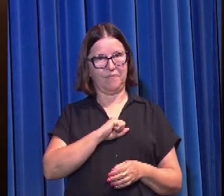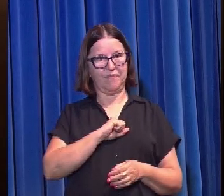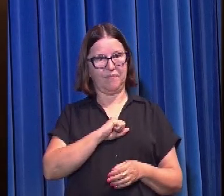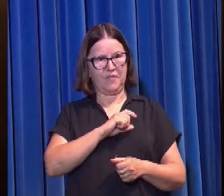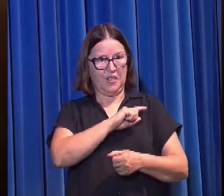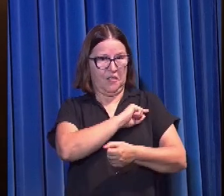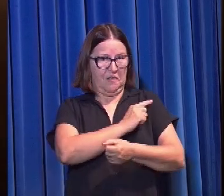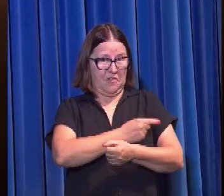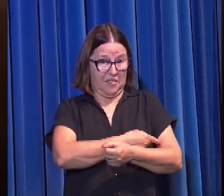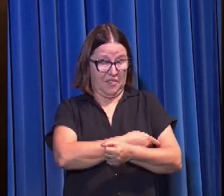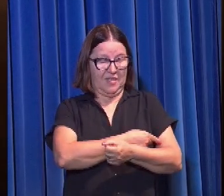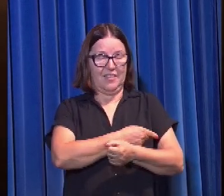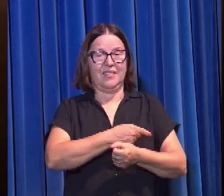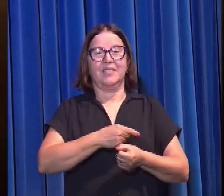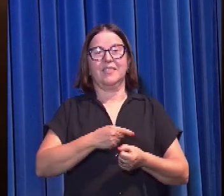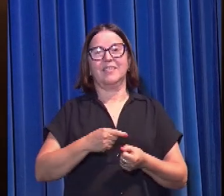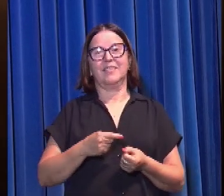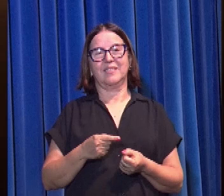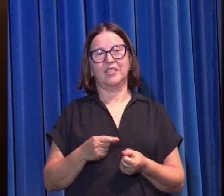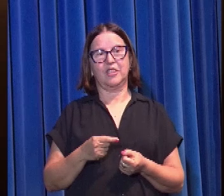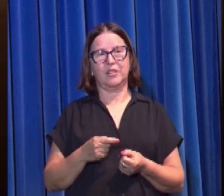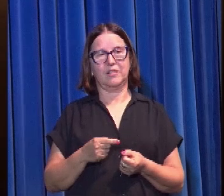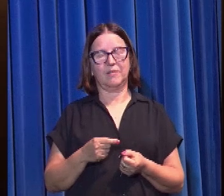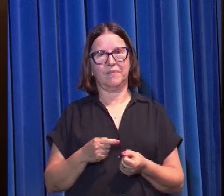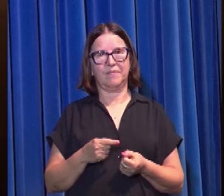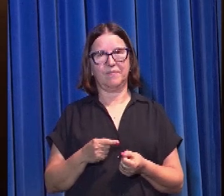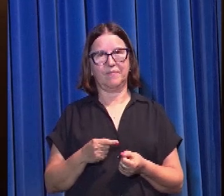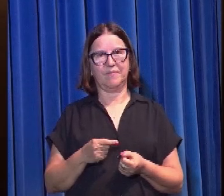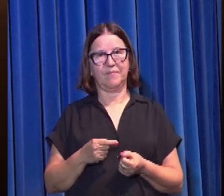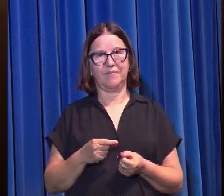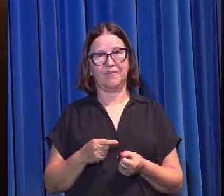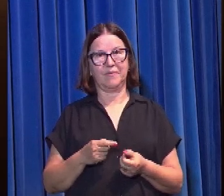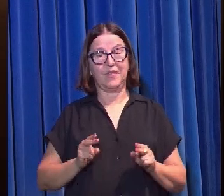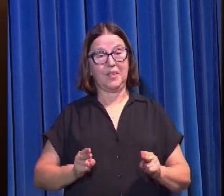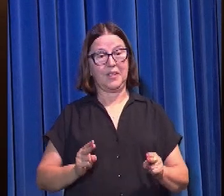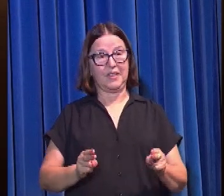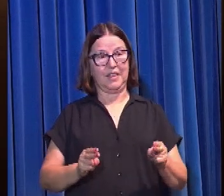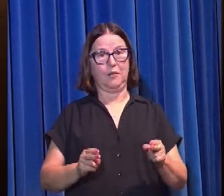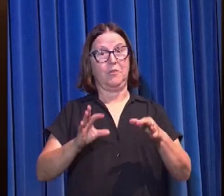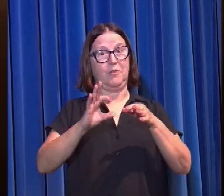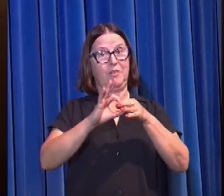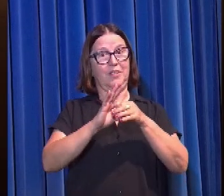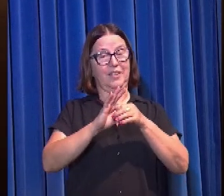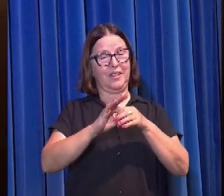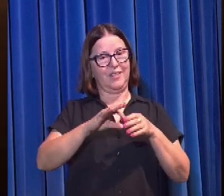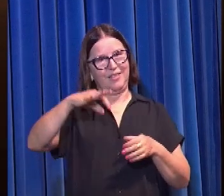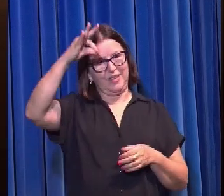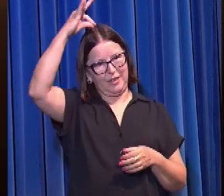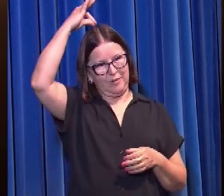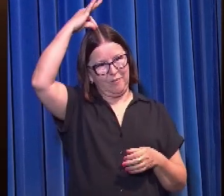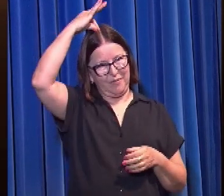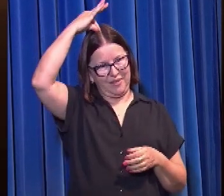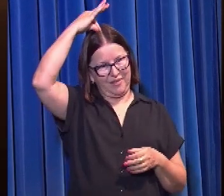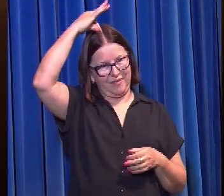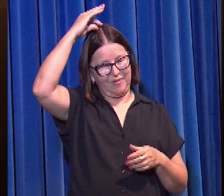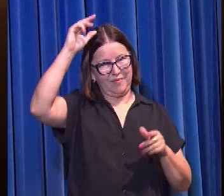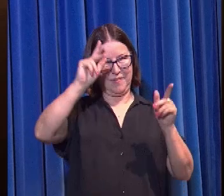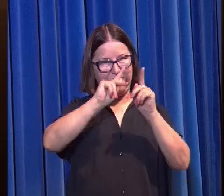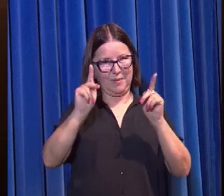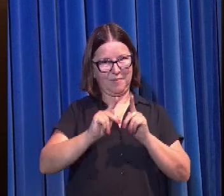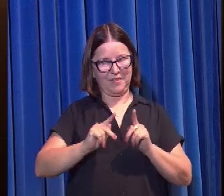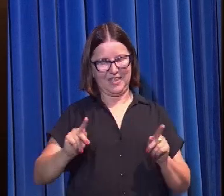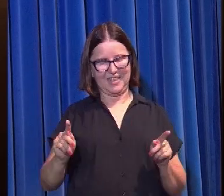esforçando-vos diligentemente por preservar a unidade do Espírito no vínculo da paz.